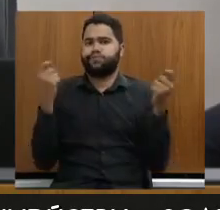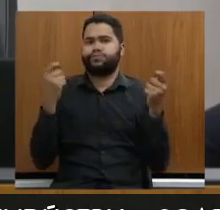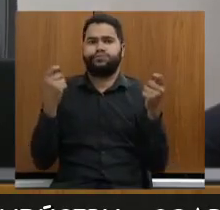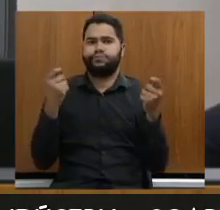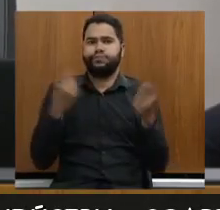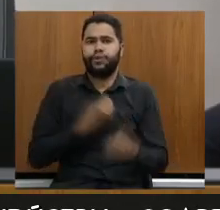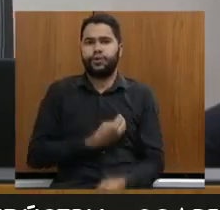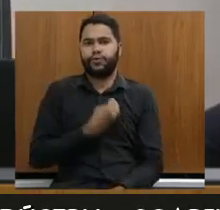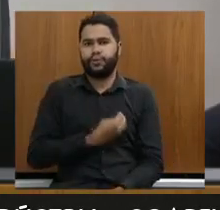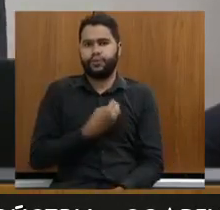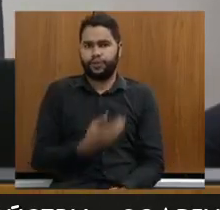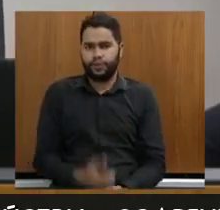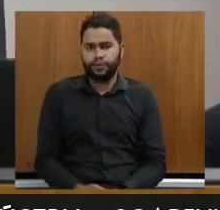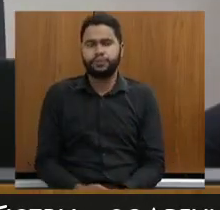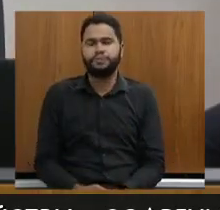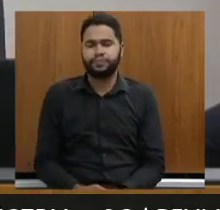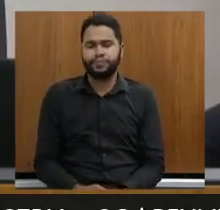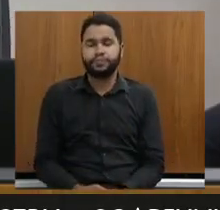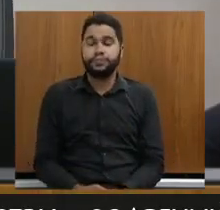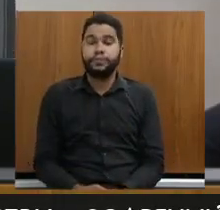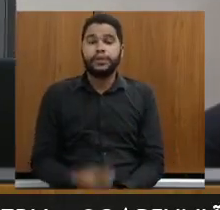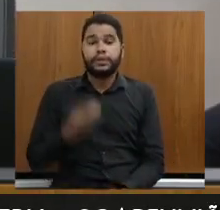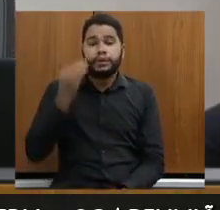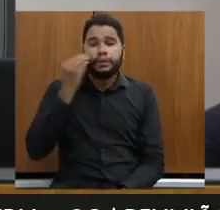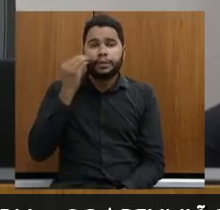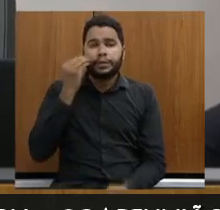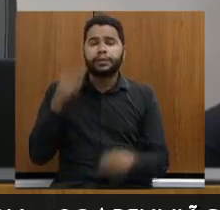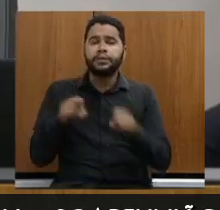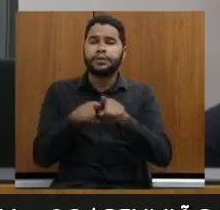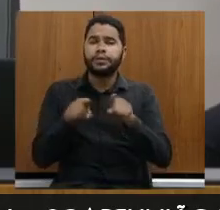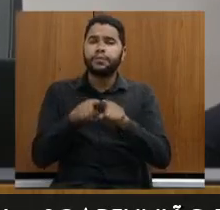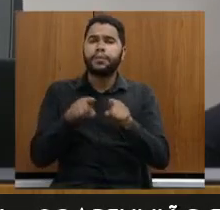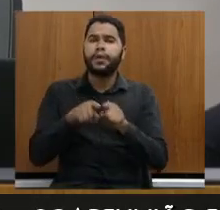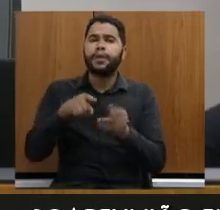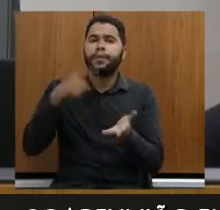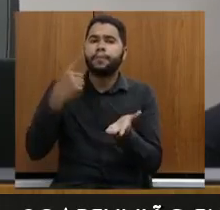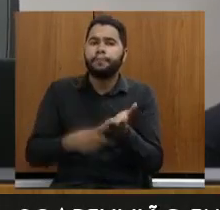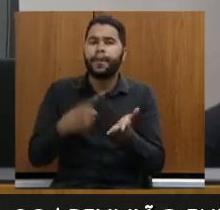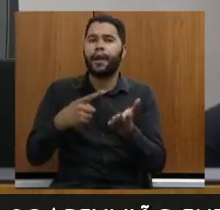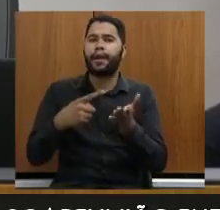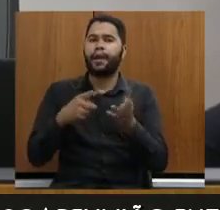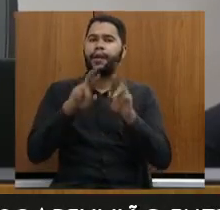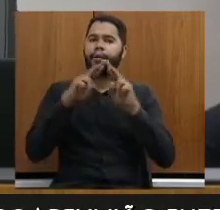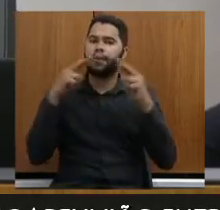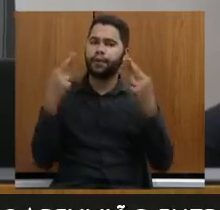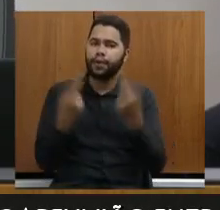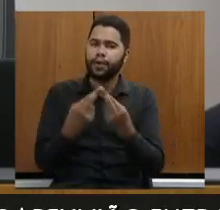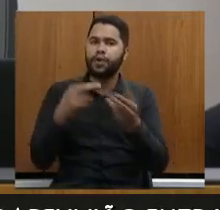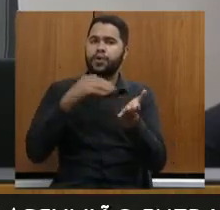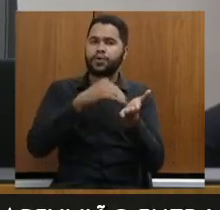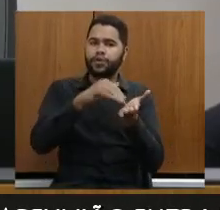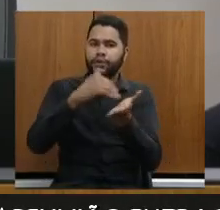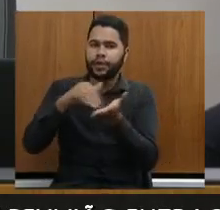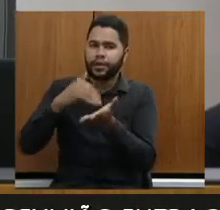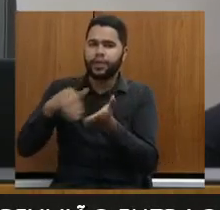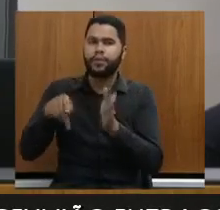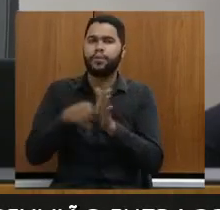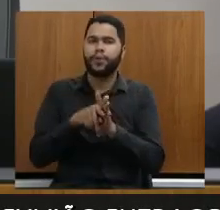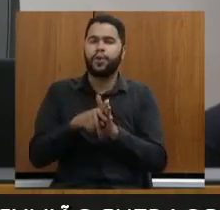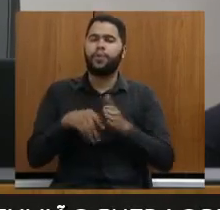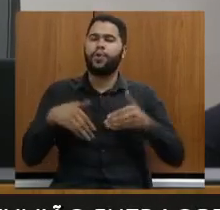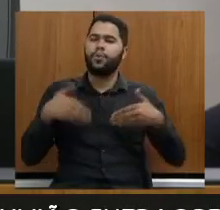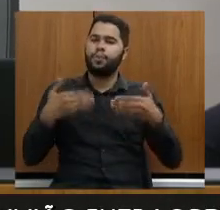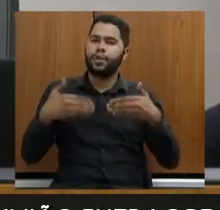sobreviver é e eu tô tentando inclusive marcar uma audiência no Ministério com secretário executivo do Ministério